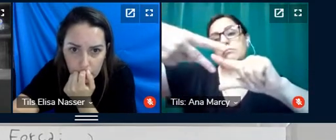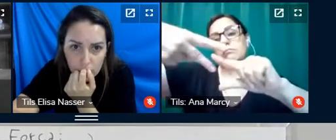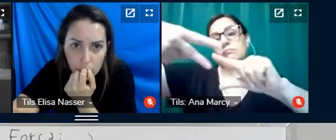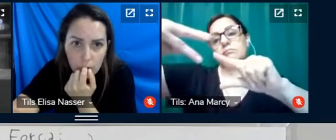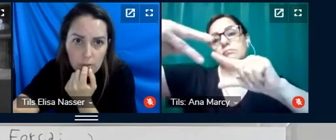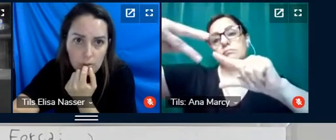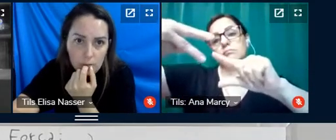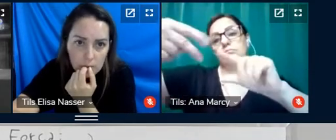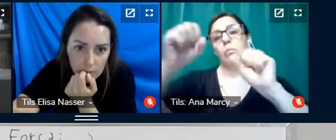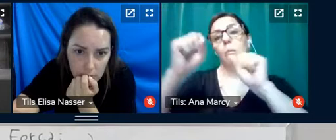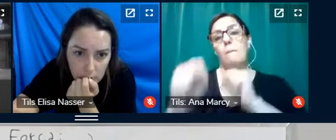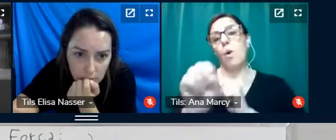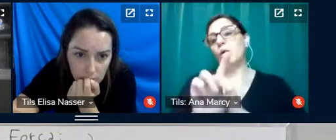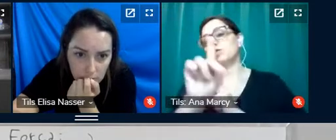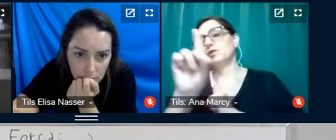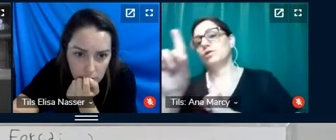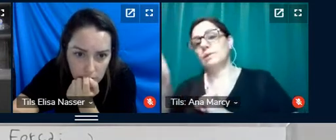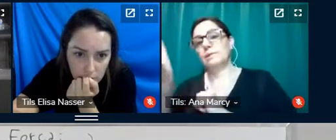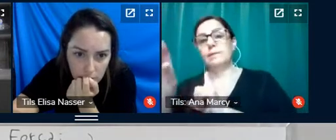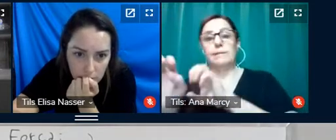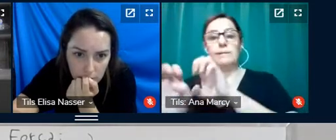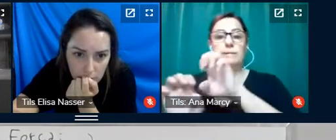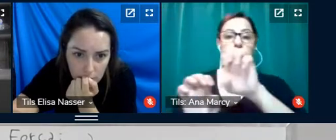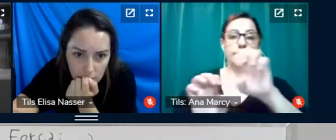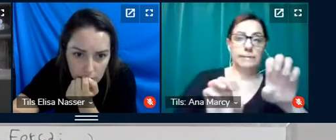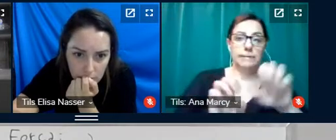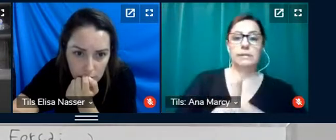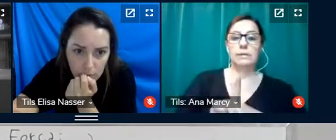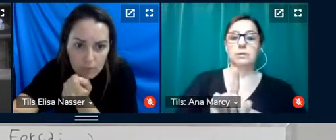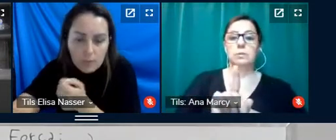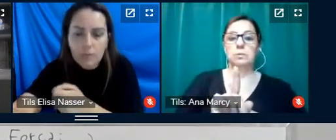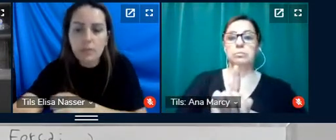está para a esquerda, está para a direita, né?